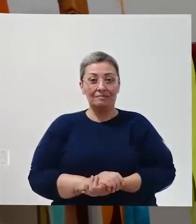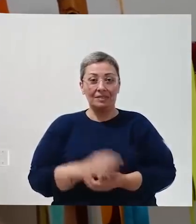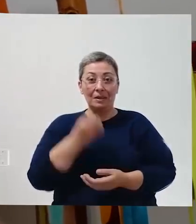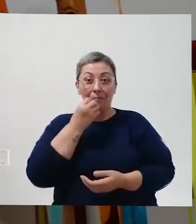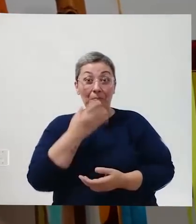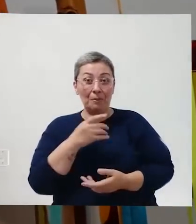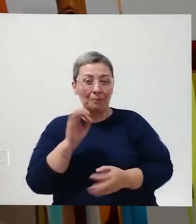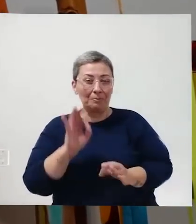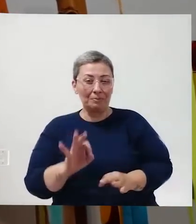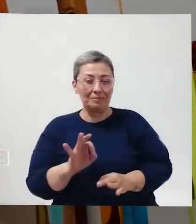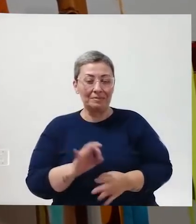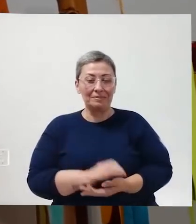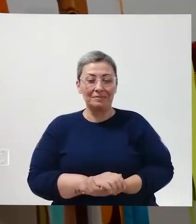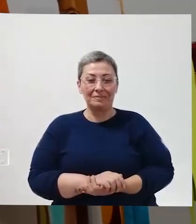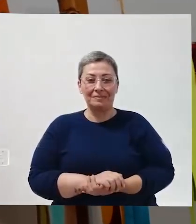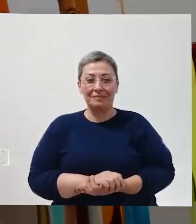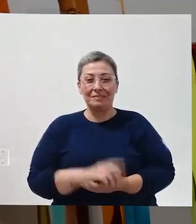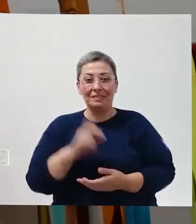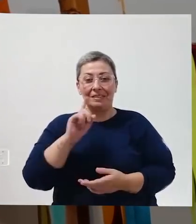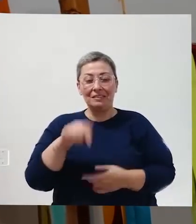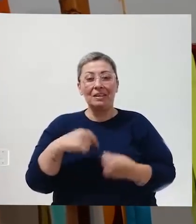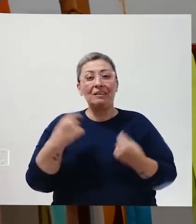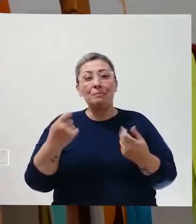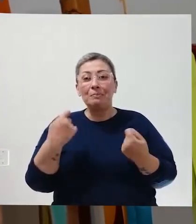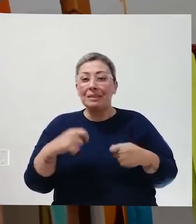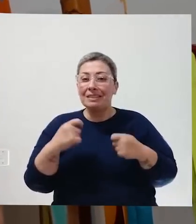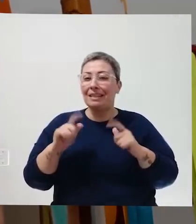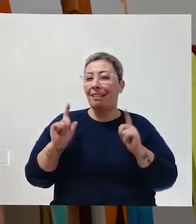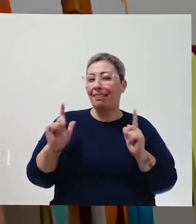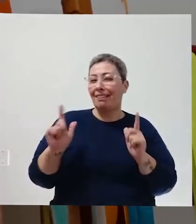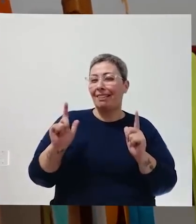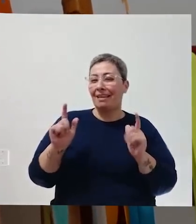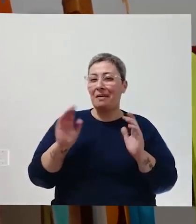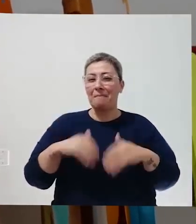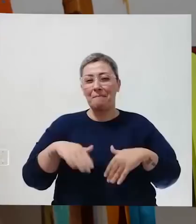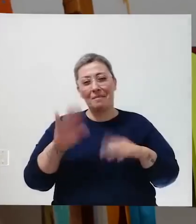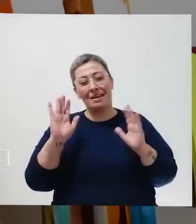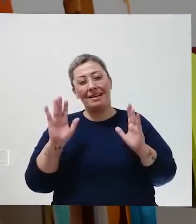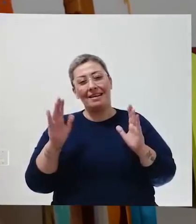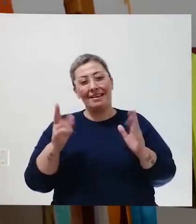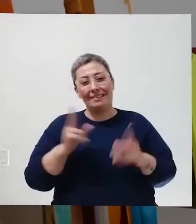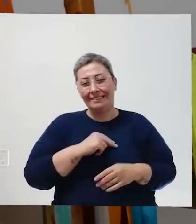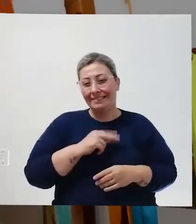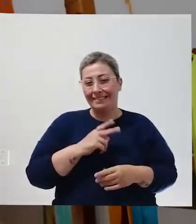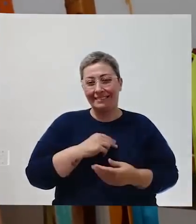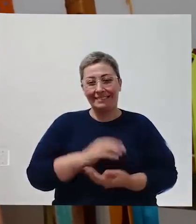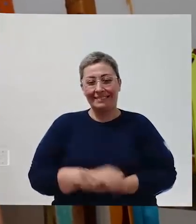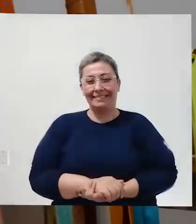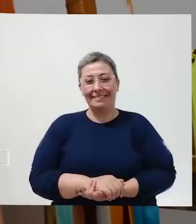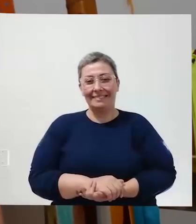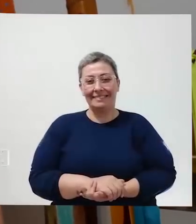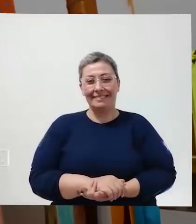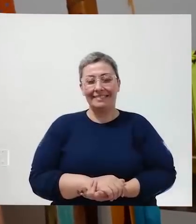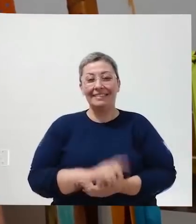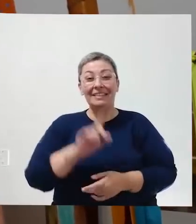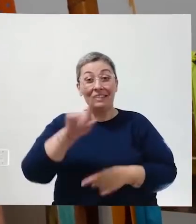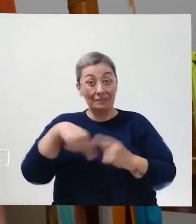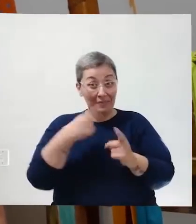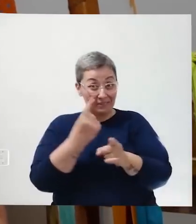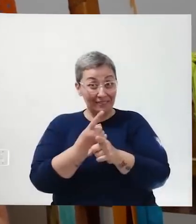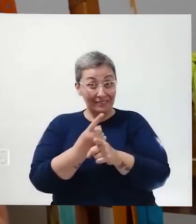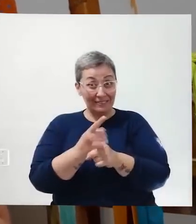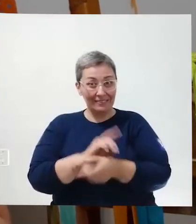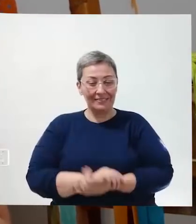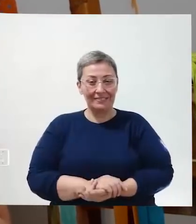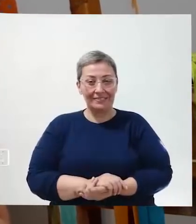possibilidade. É bom demais, não é, gente? A gente tem é que se divertir. Opa!